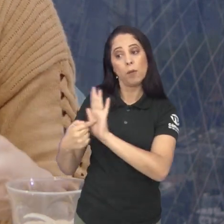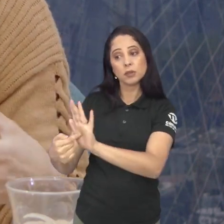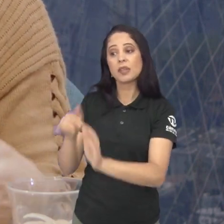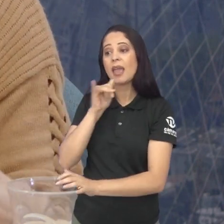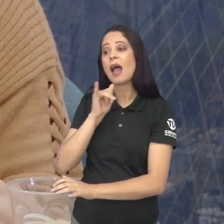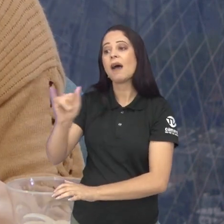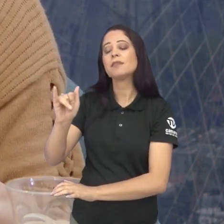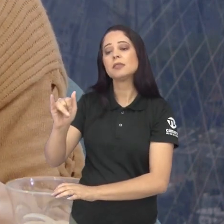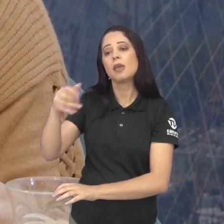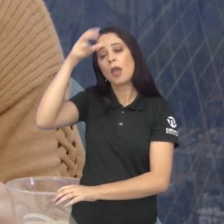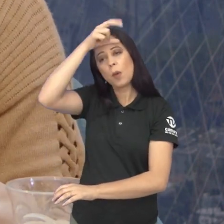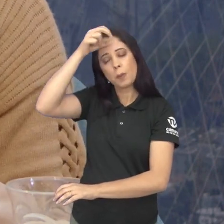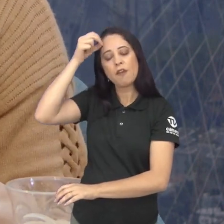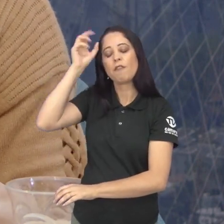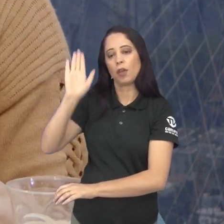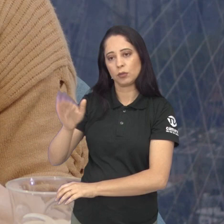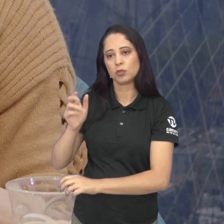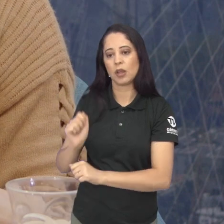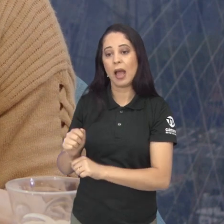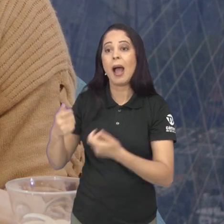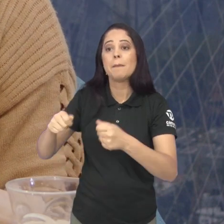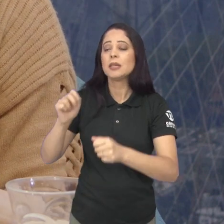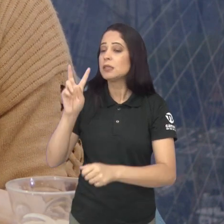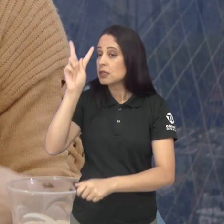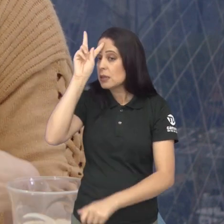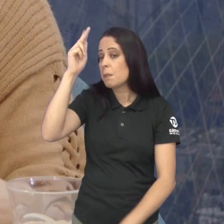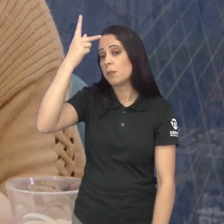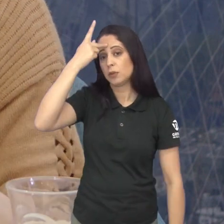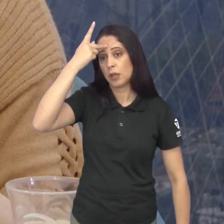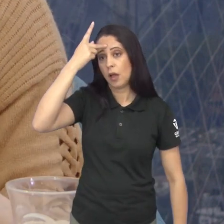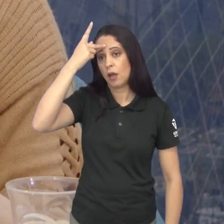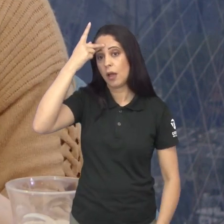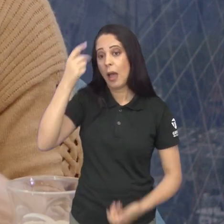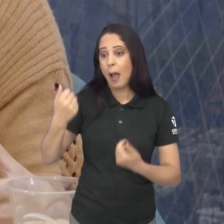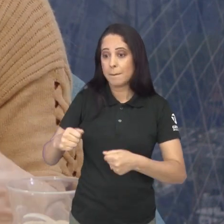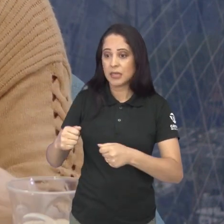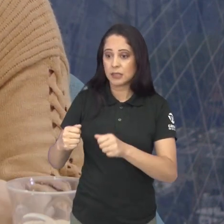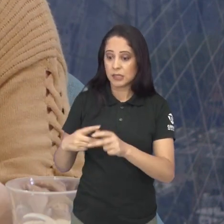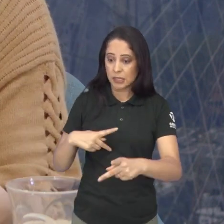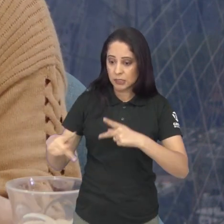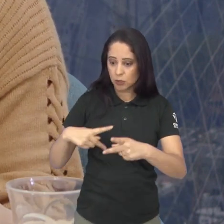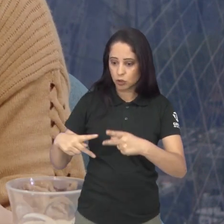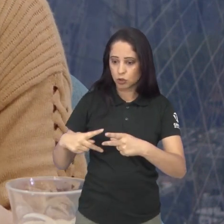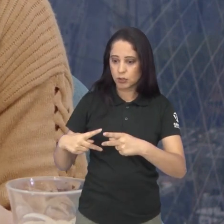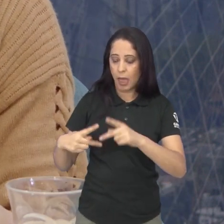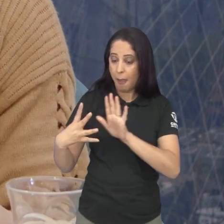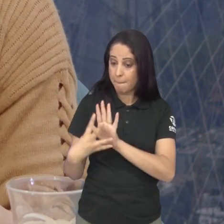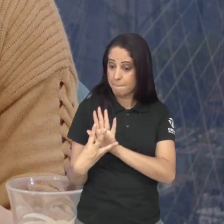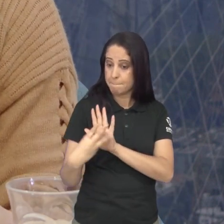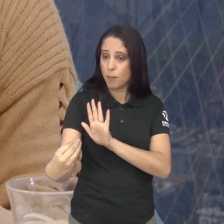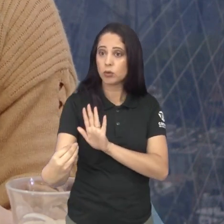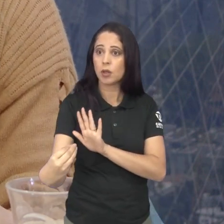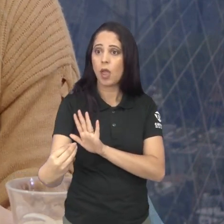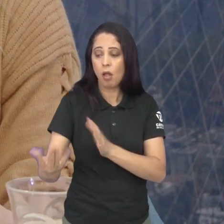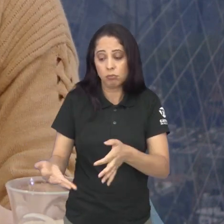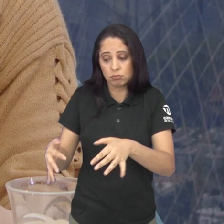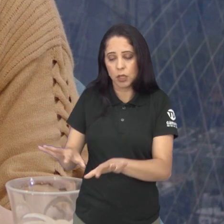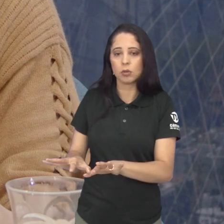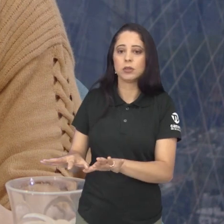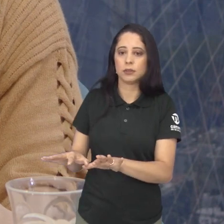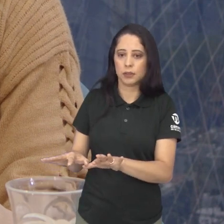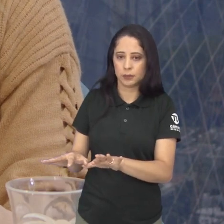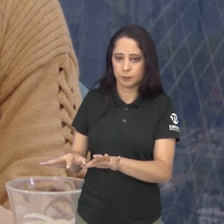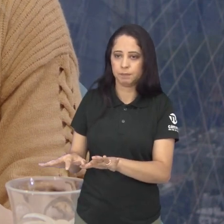de tentar mudar essa visão, né, e transformar a cidade de São José como um exemplo de inclusão.